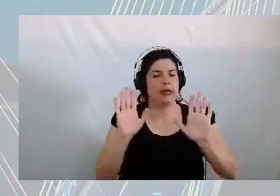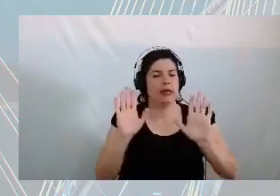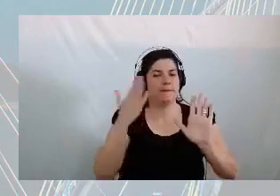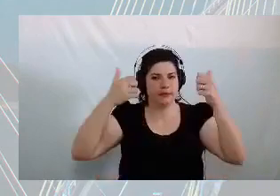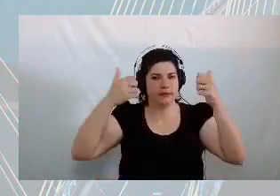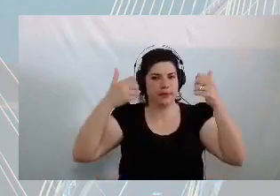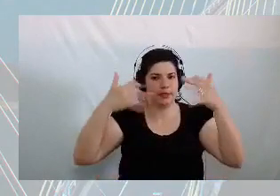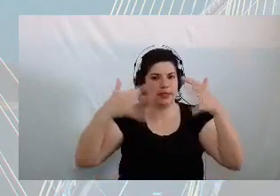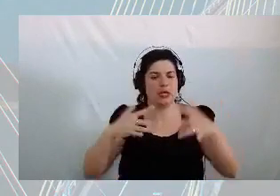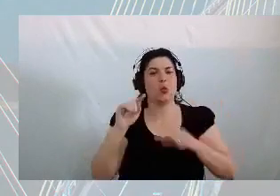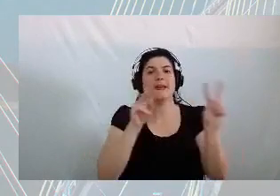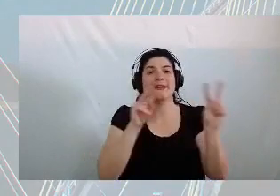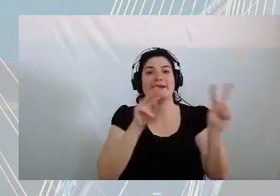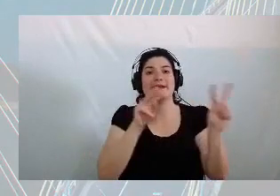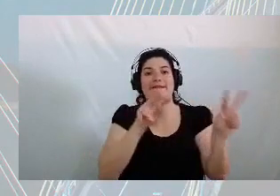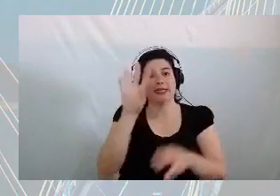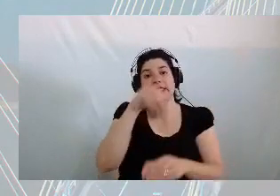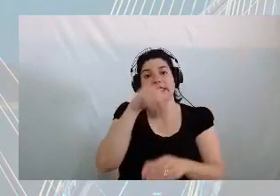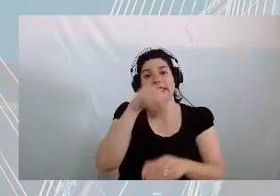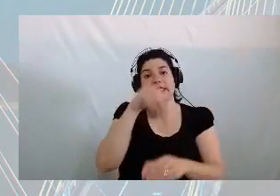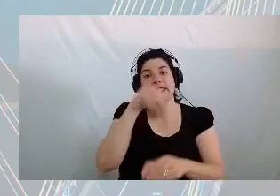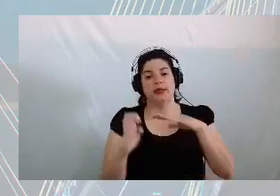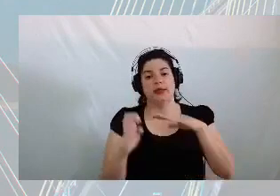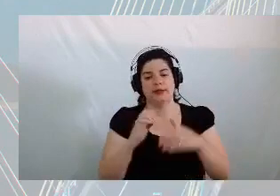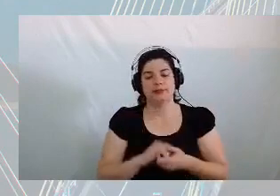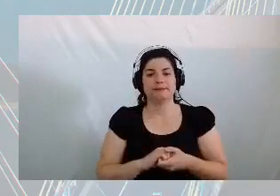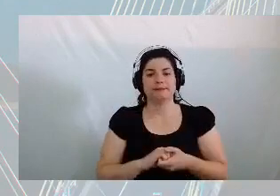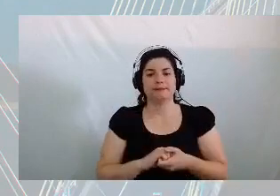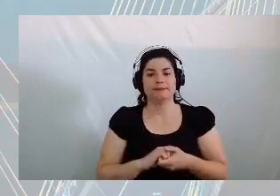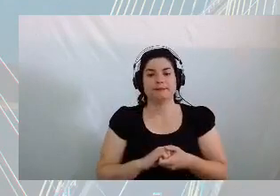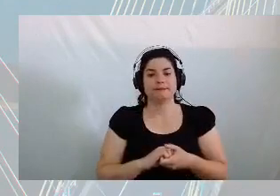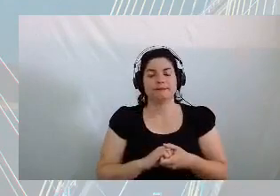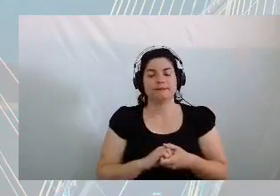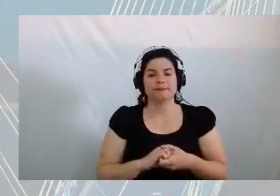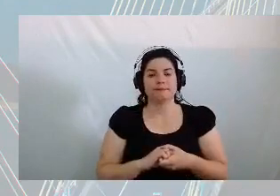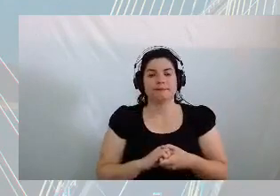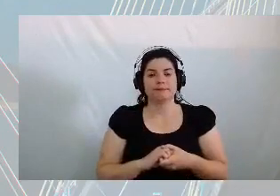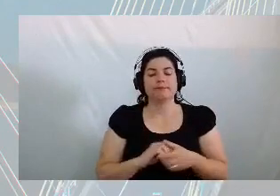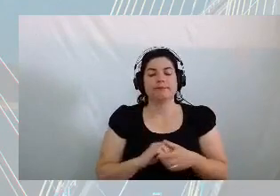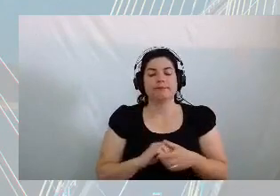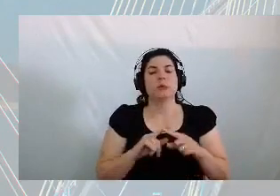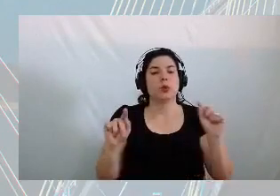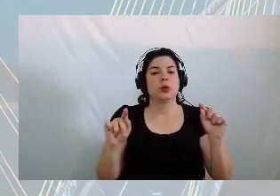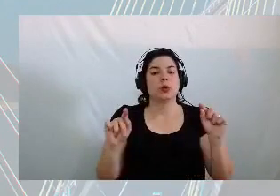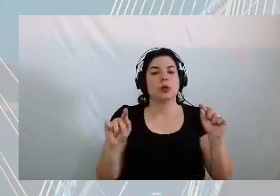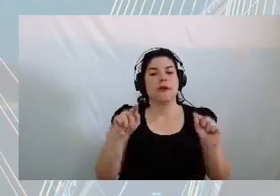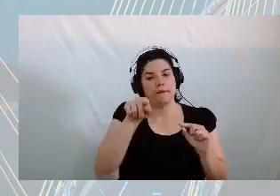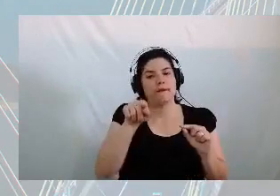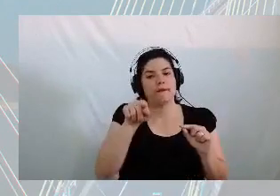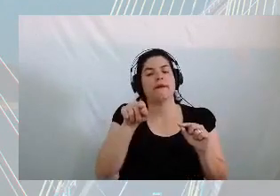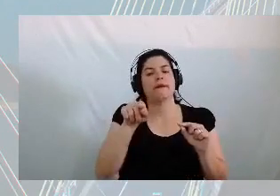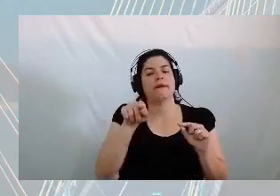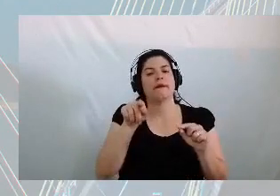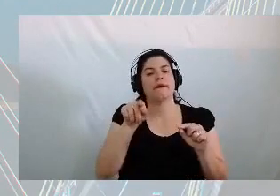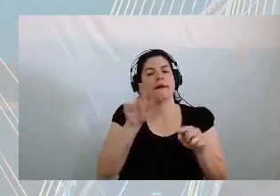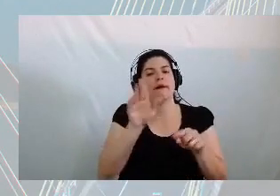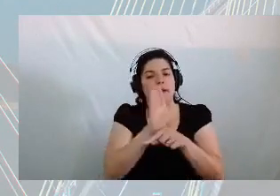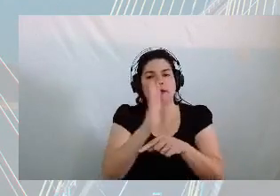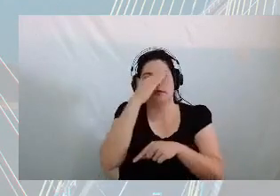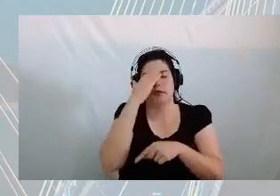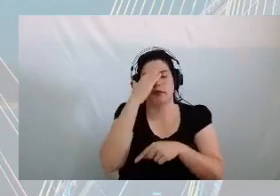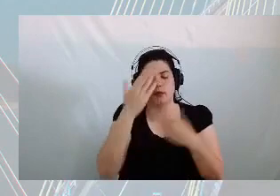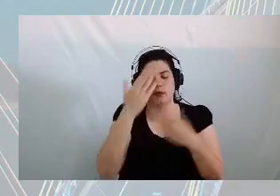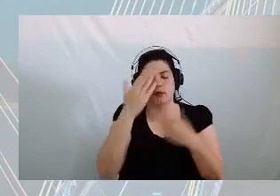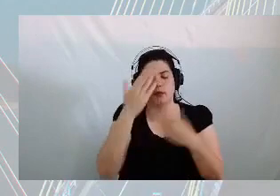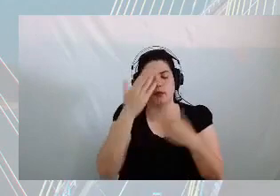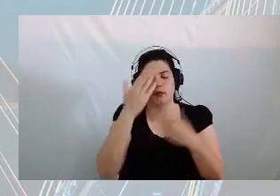empresas. Mas aqui, basicamente, é um recurso para a gente entender essa realidade atual que eu estava falando, né? Então, a gente